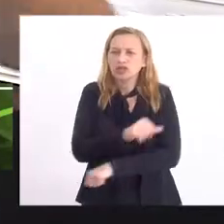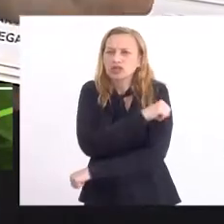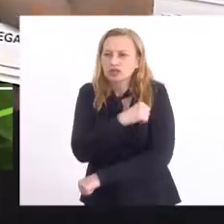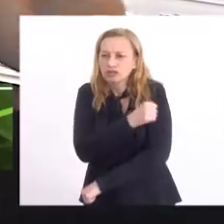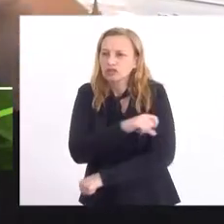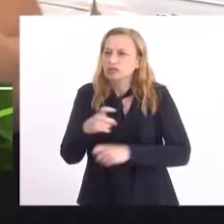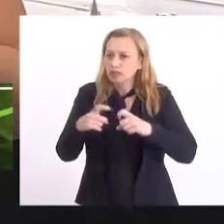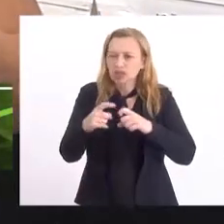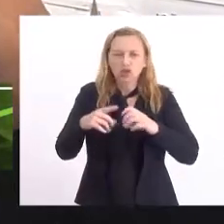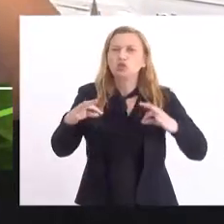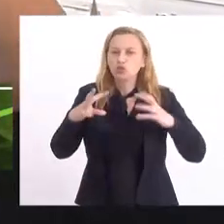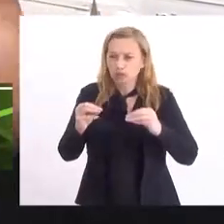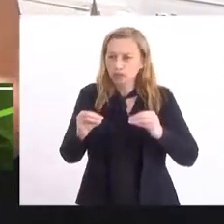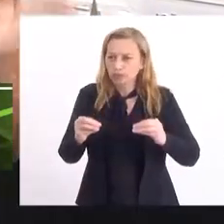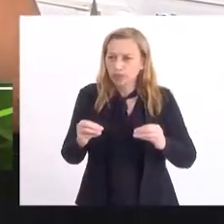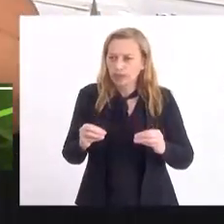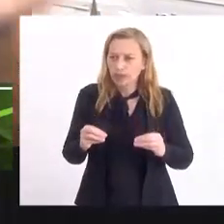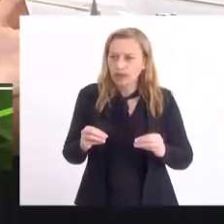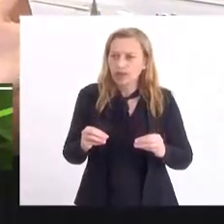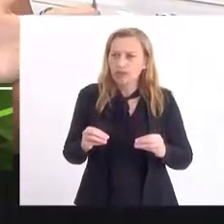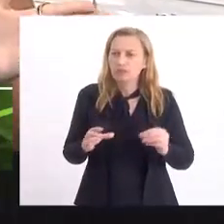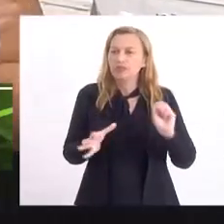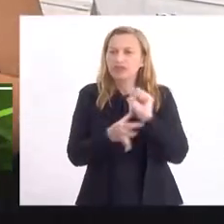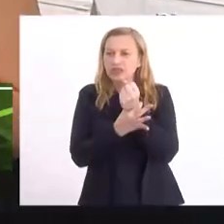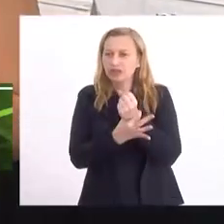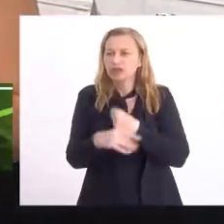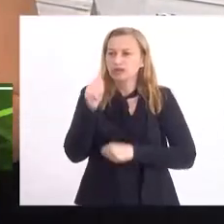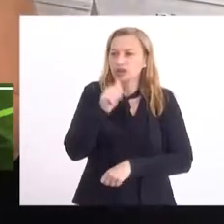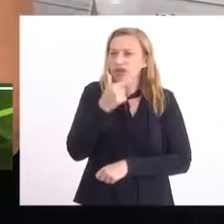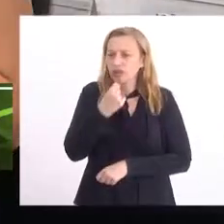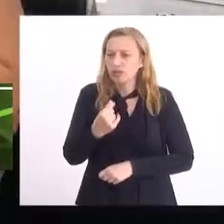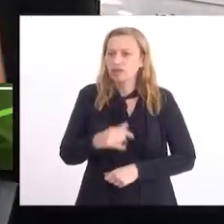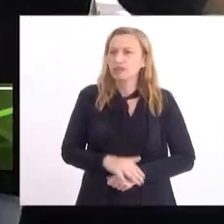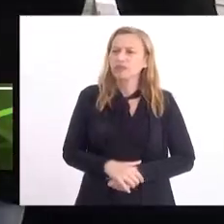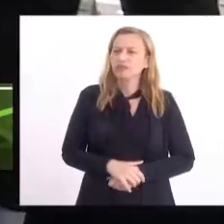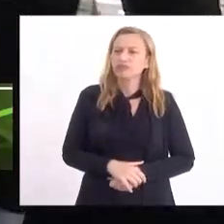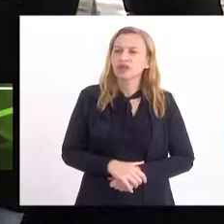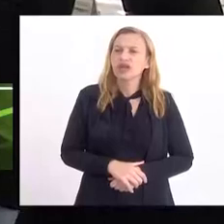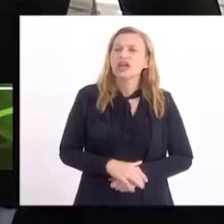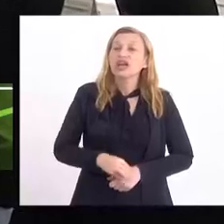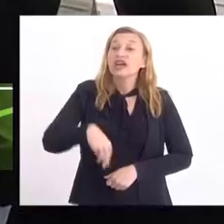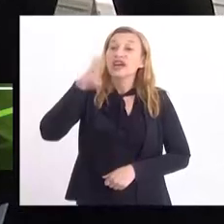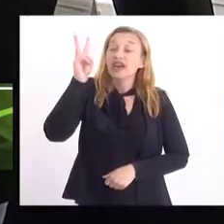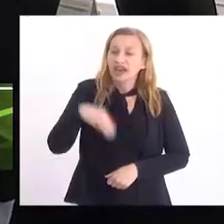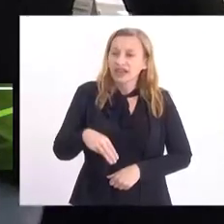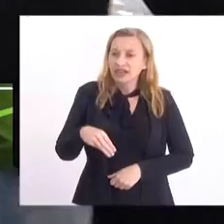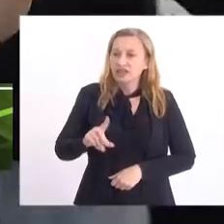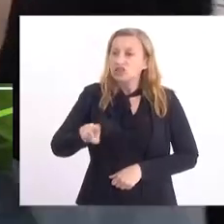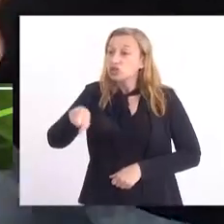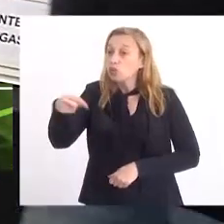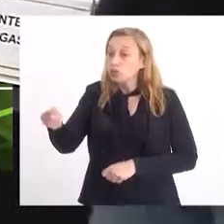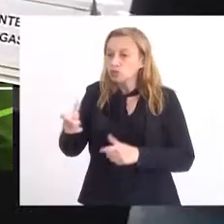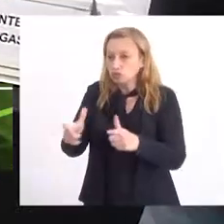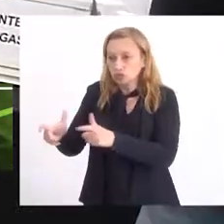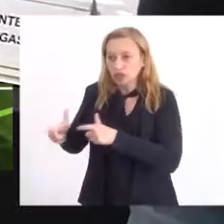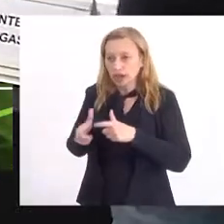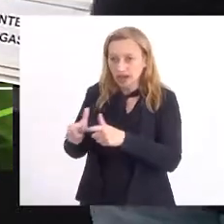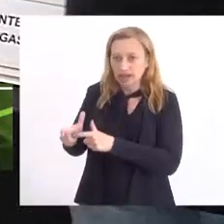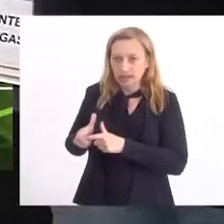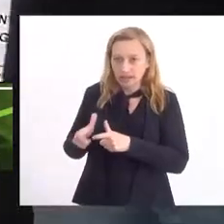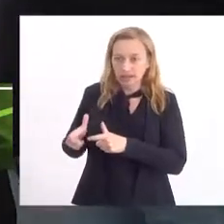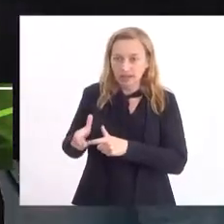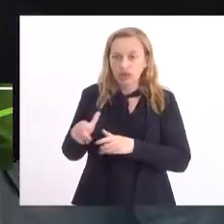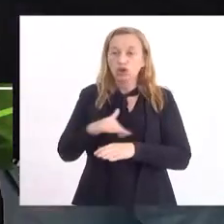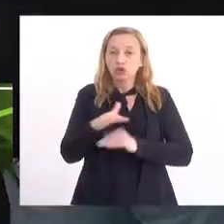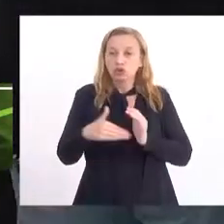enfermeiro, médico, enfim. E os agentes, feminino e masculino. Quem estava nas outras regiões,